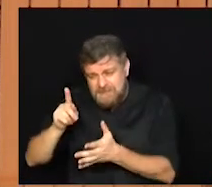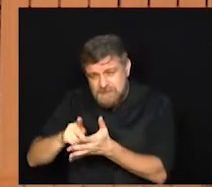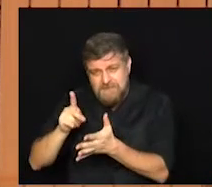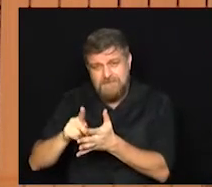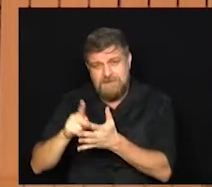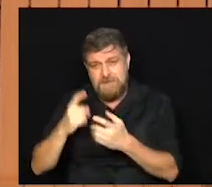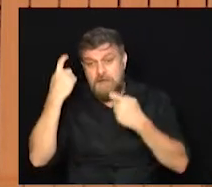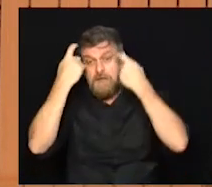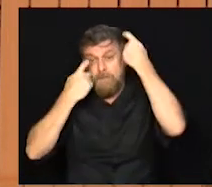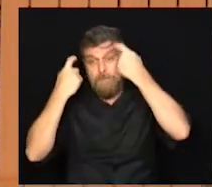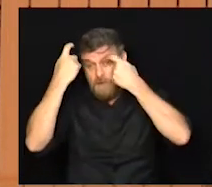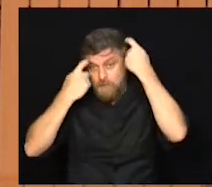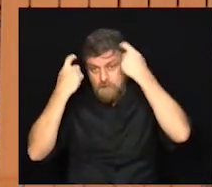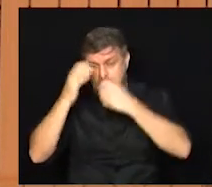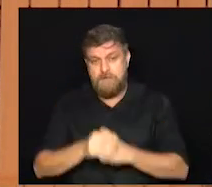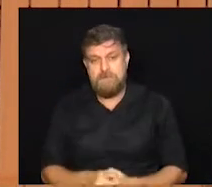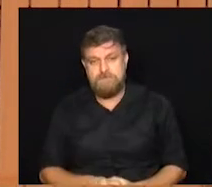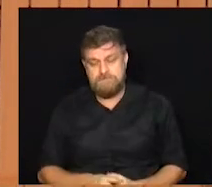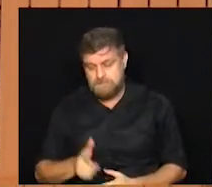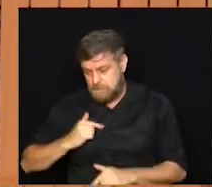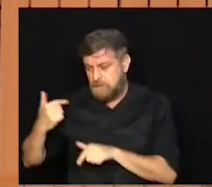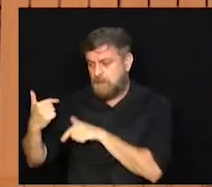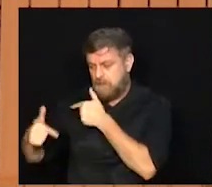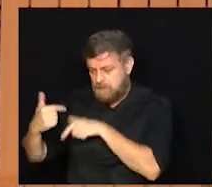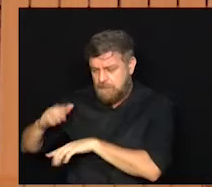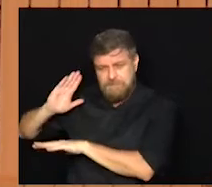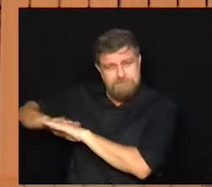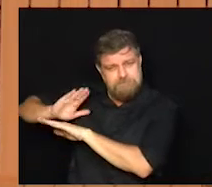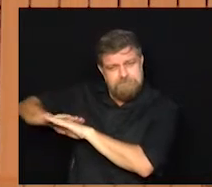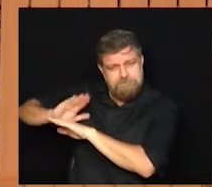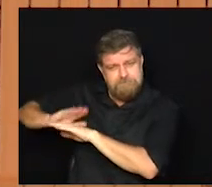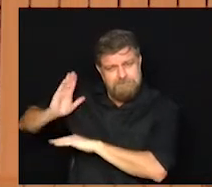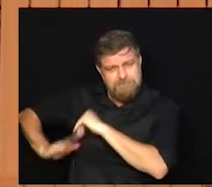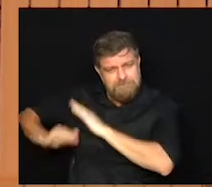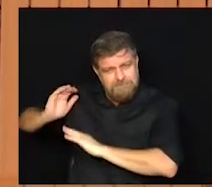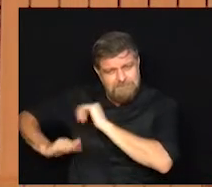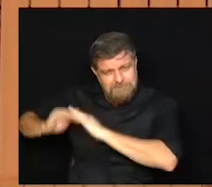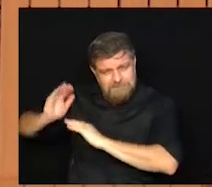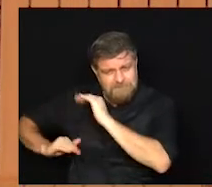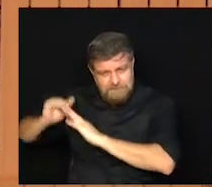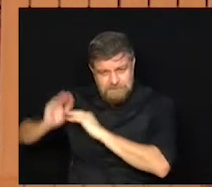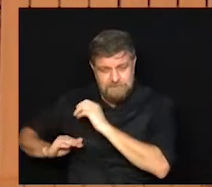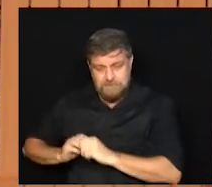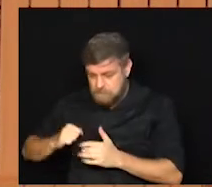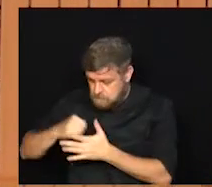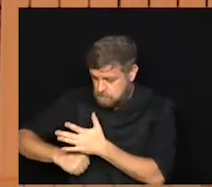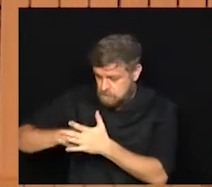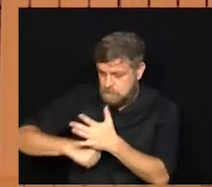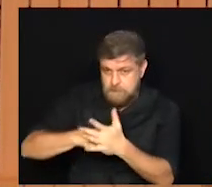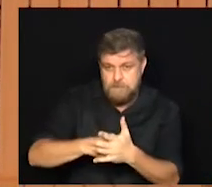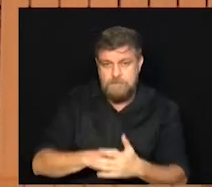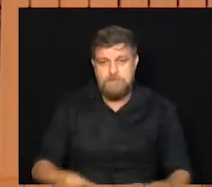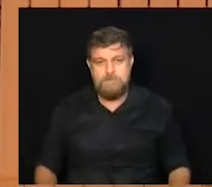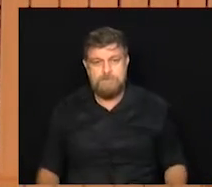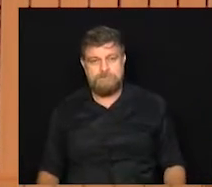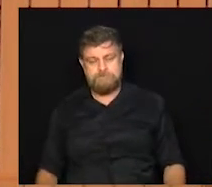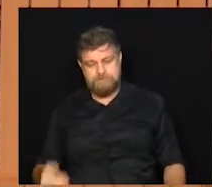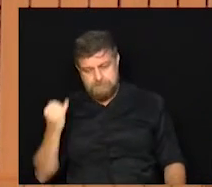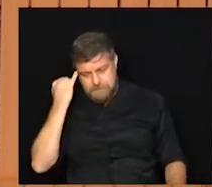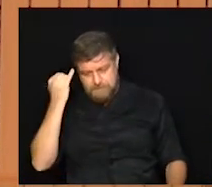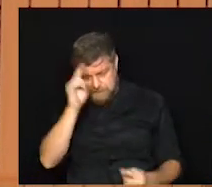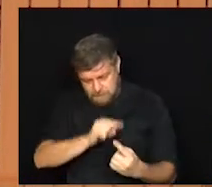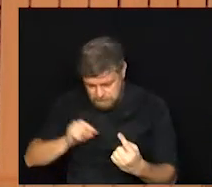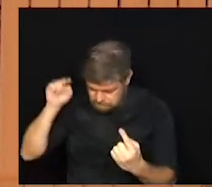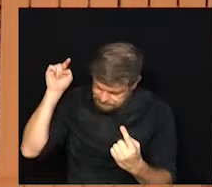se preocupam, têm os seus trabalhos realmente, que façam, que lutem por os seus ideais,